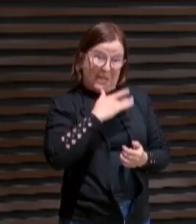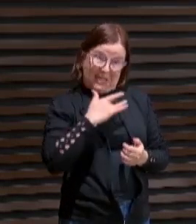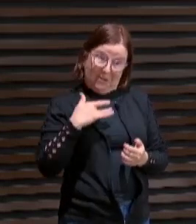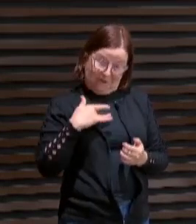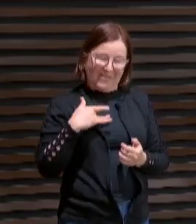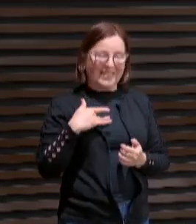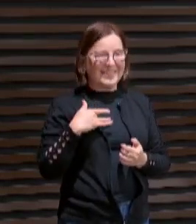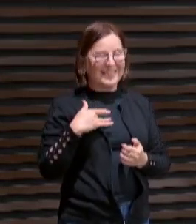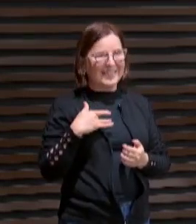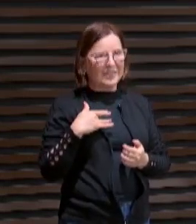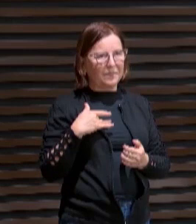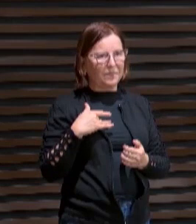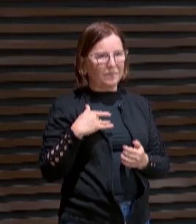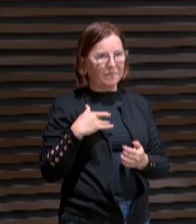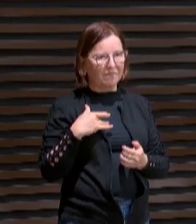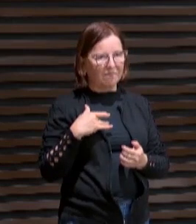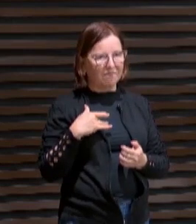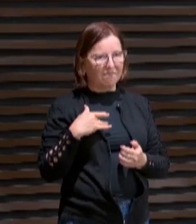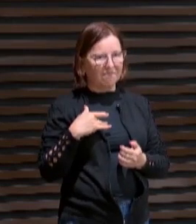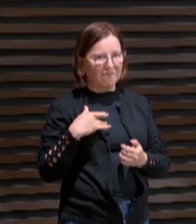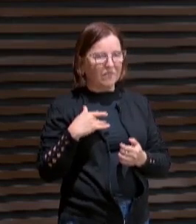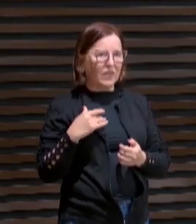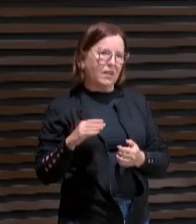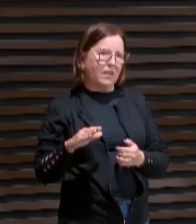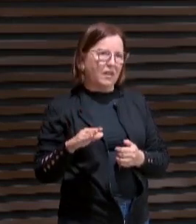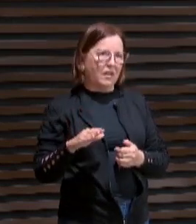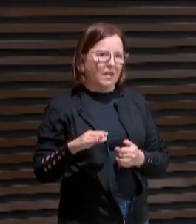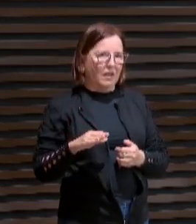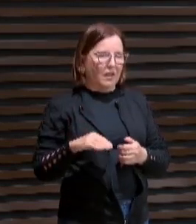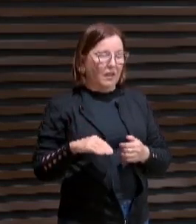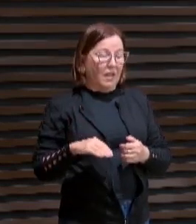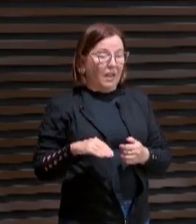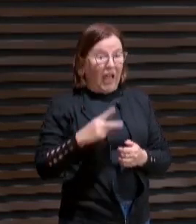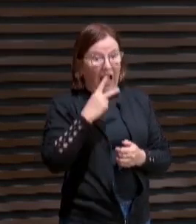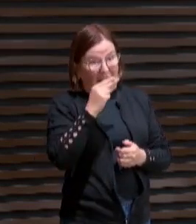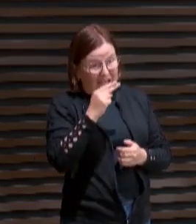coisa existe melhor do que ora pro nobis. Talvez fosse ora pro nobis.